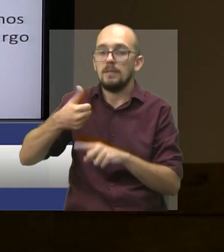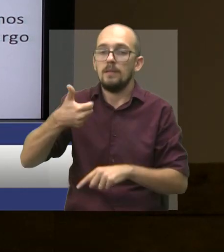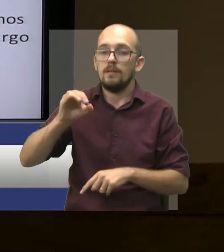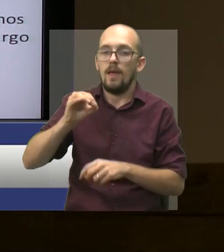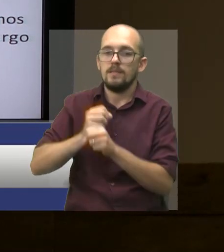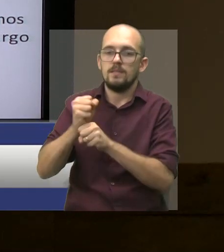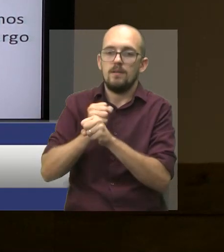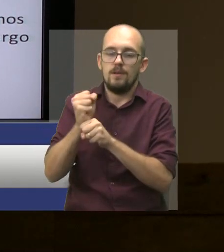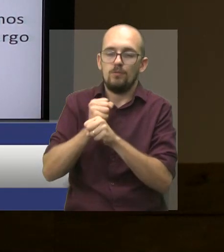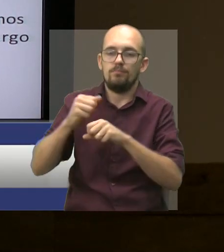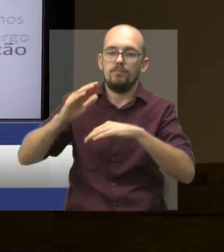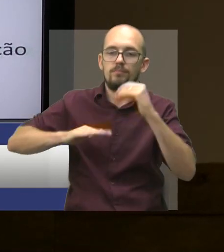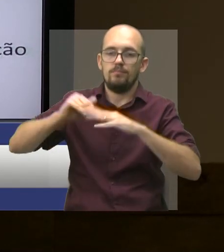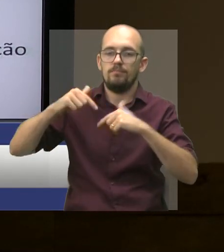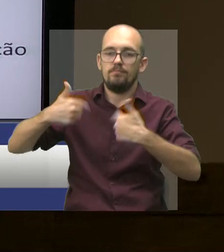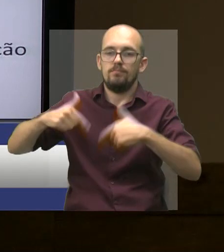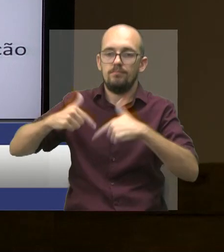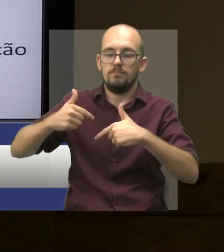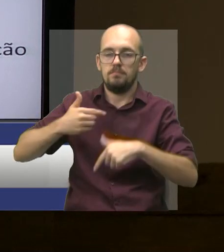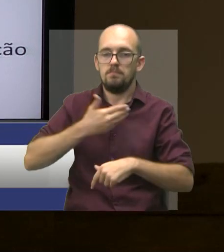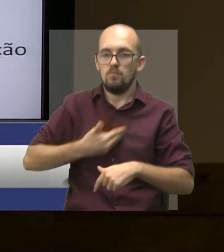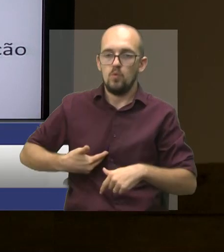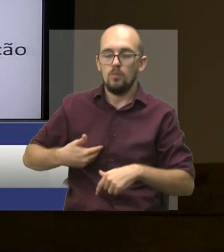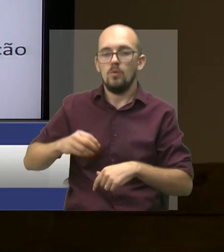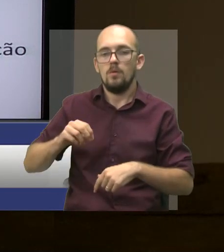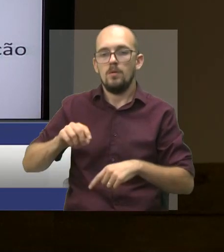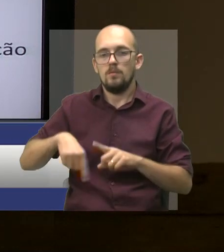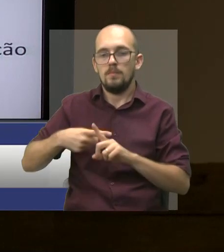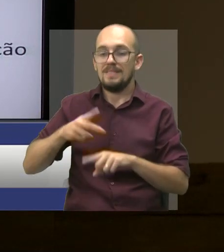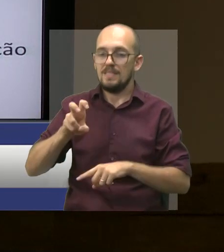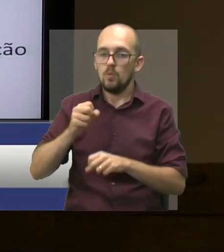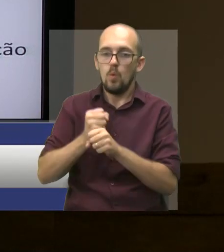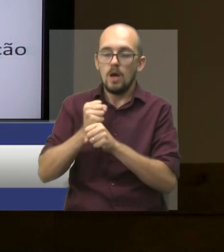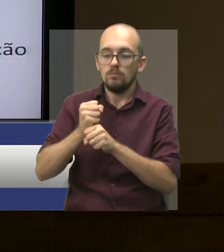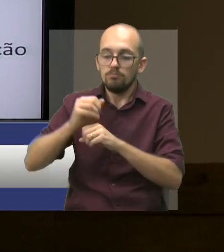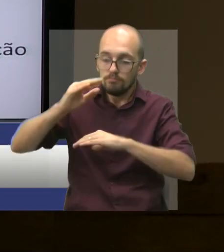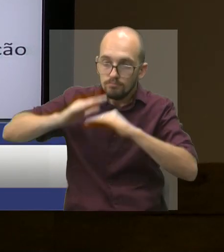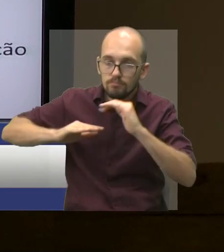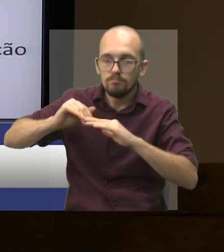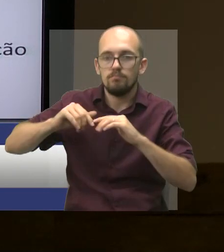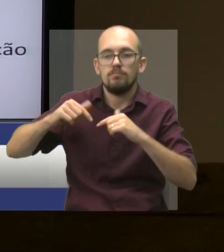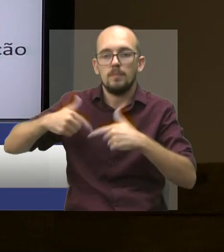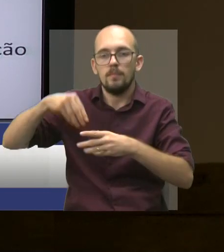público e 5 anos no efetivo cargo no momento do